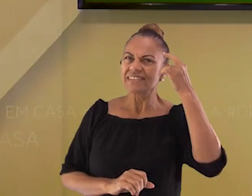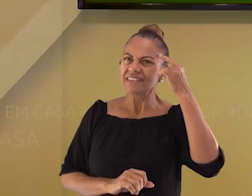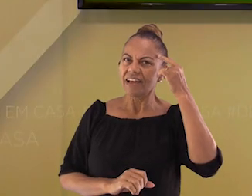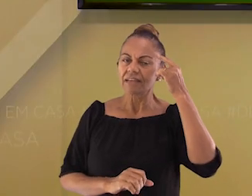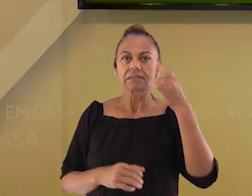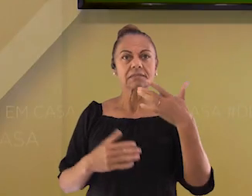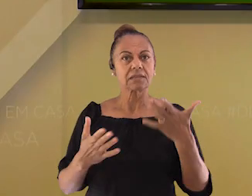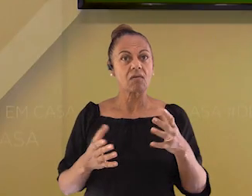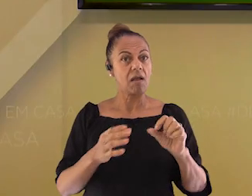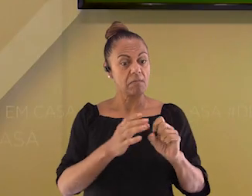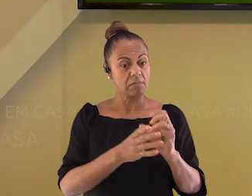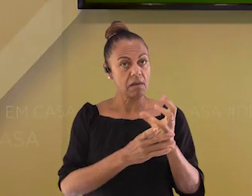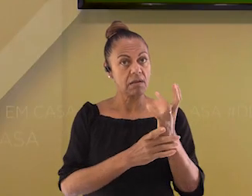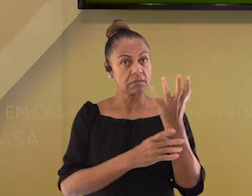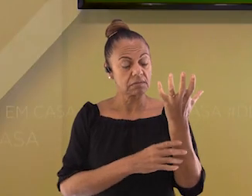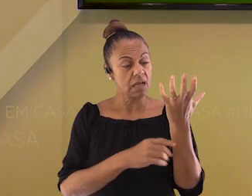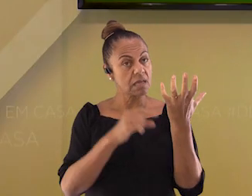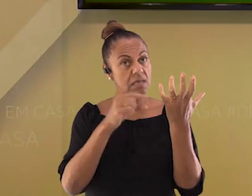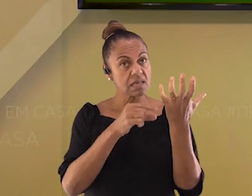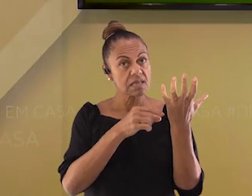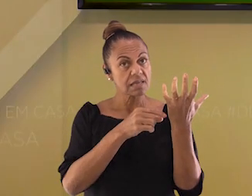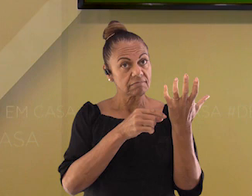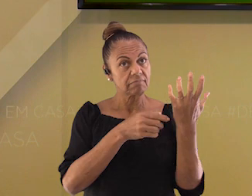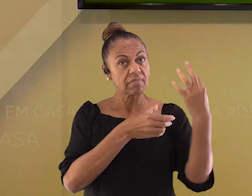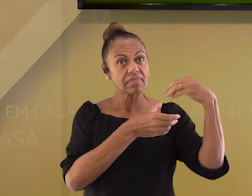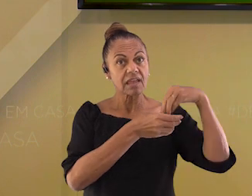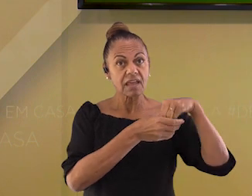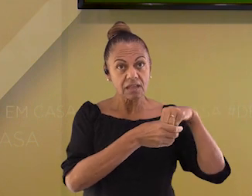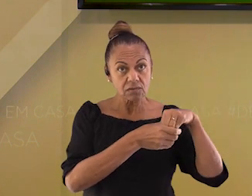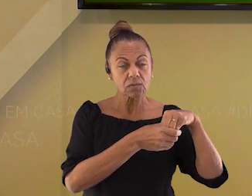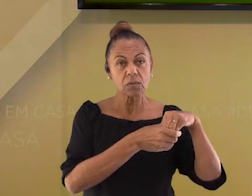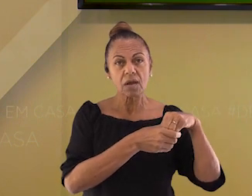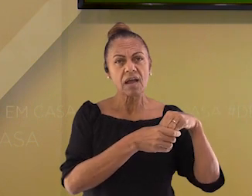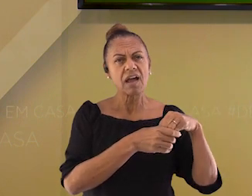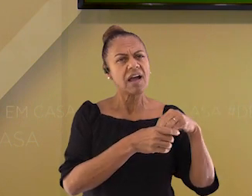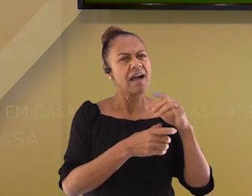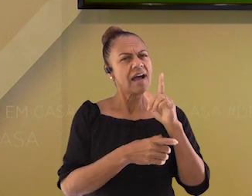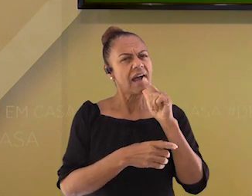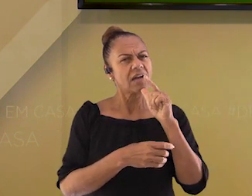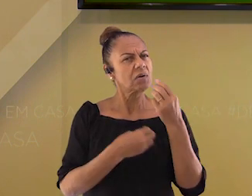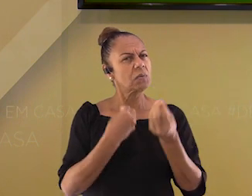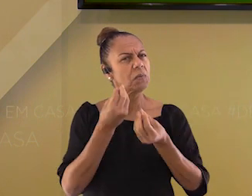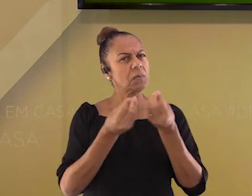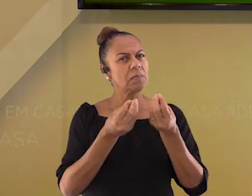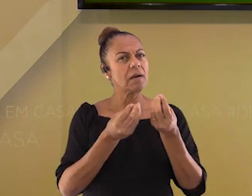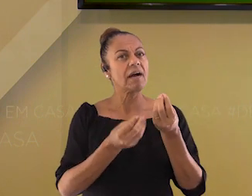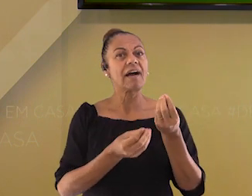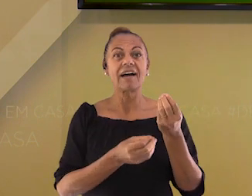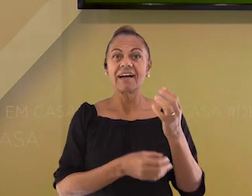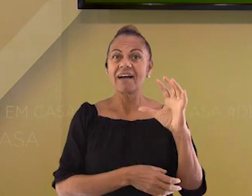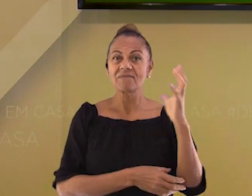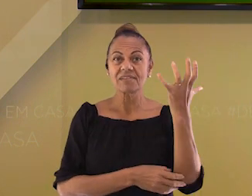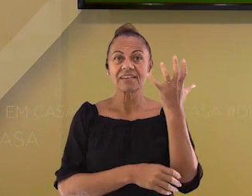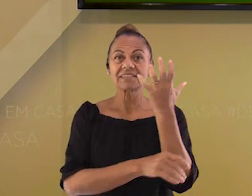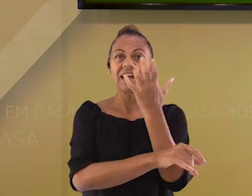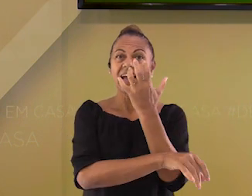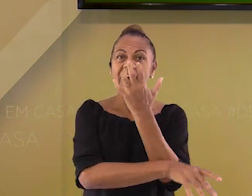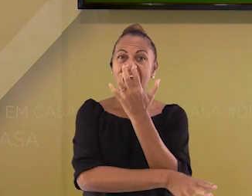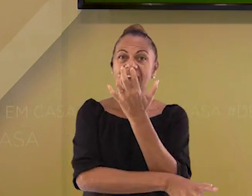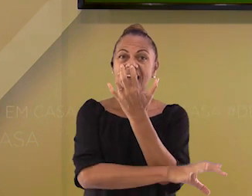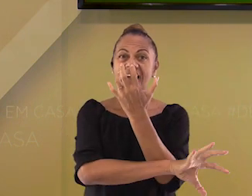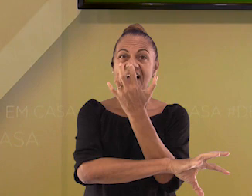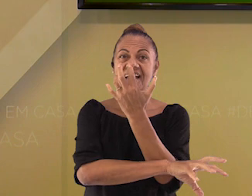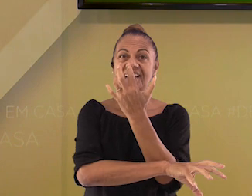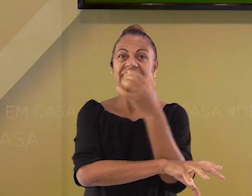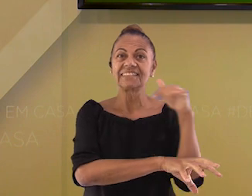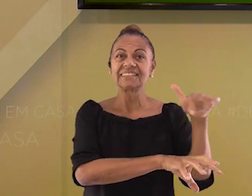A planta consegue adquirir água através de sua raiz, ou seja, ela sente sede,